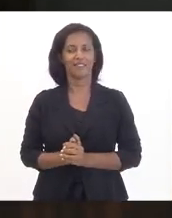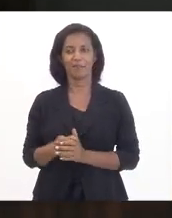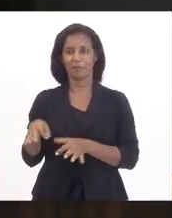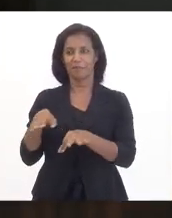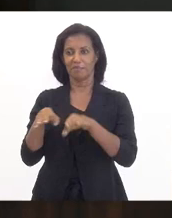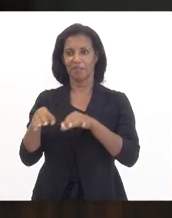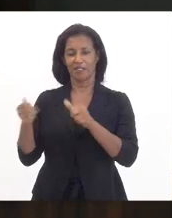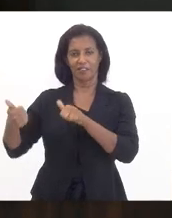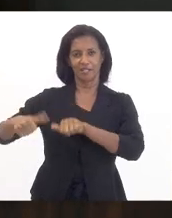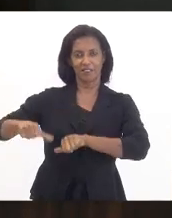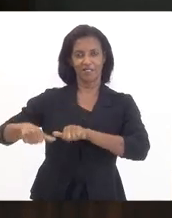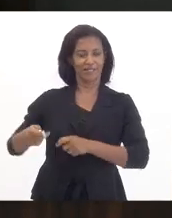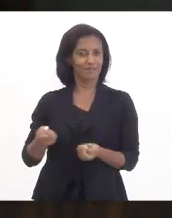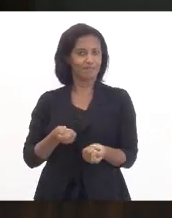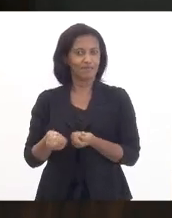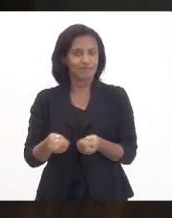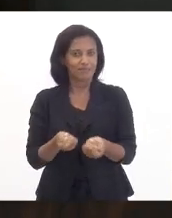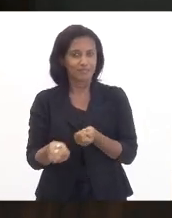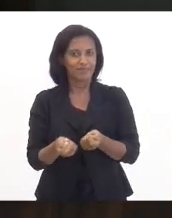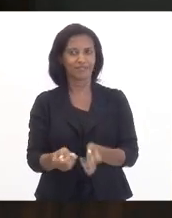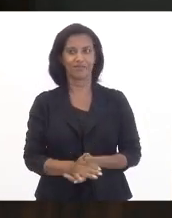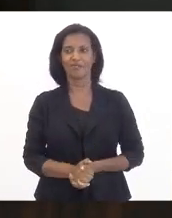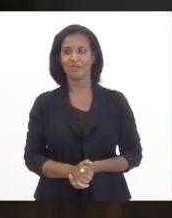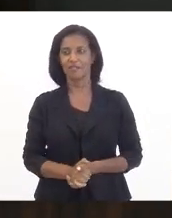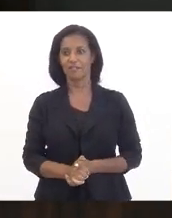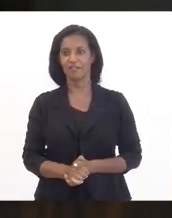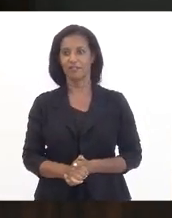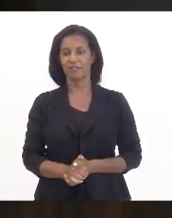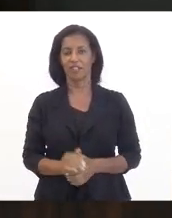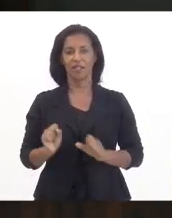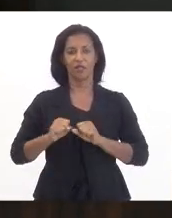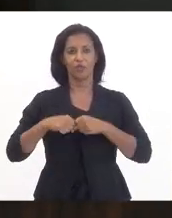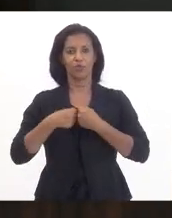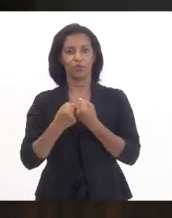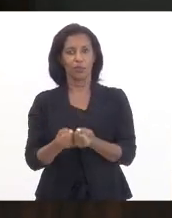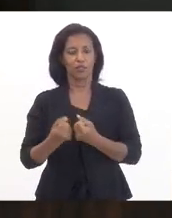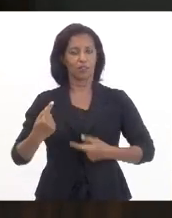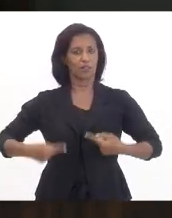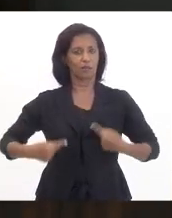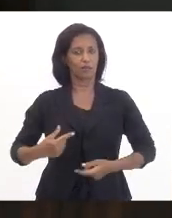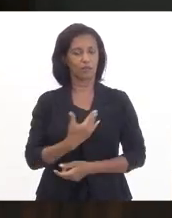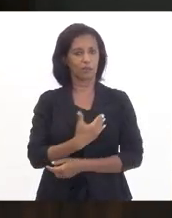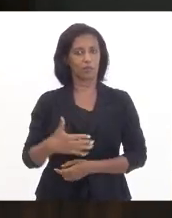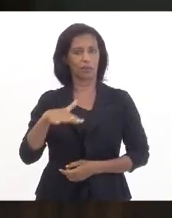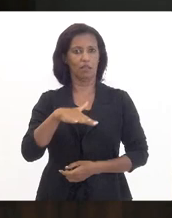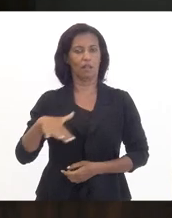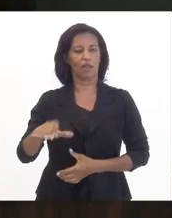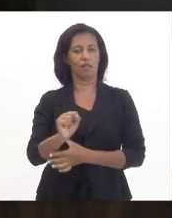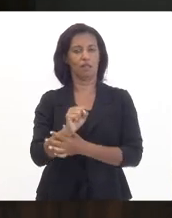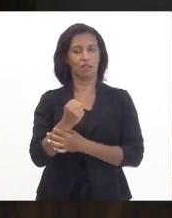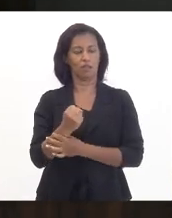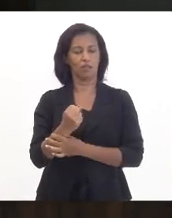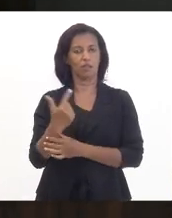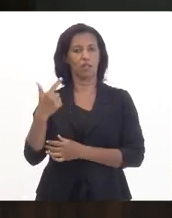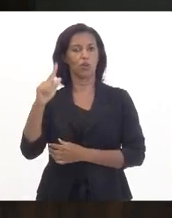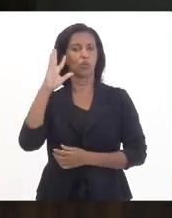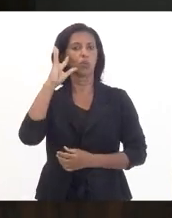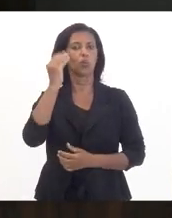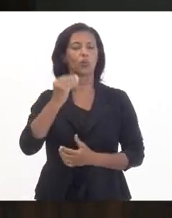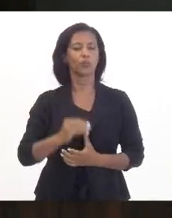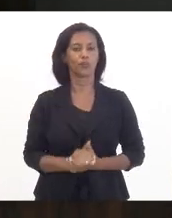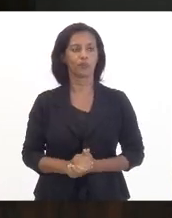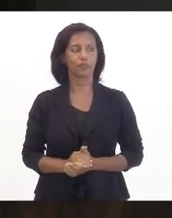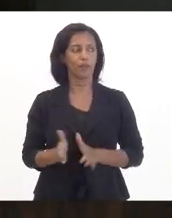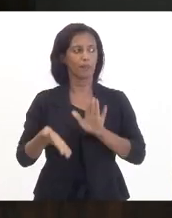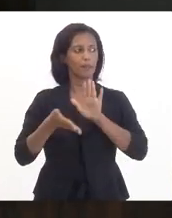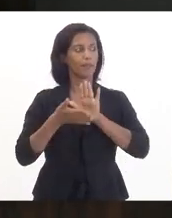mecanismos de avaliação e controle e fortalecimento das políticas públicas na área de segurança pública e da outras providências.